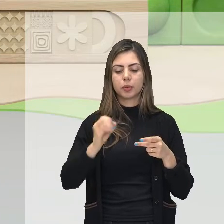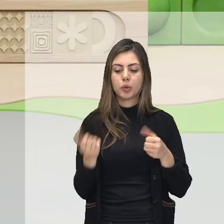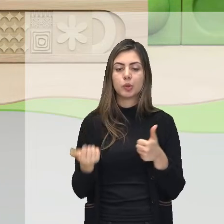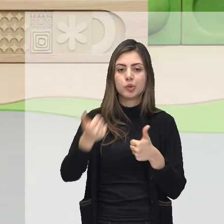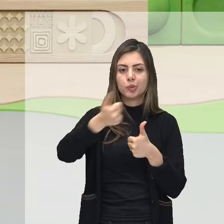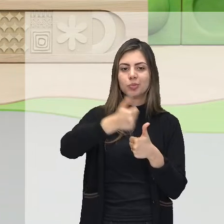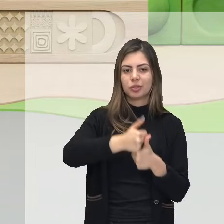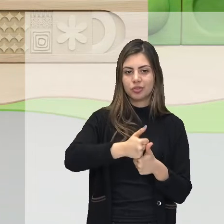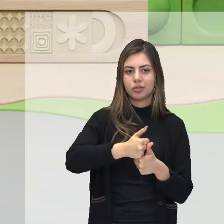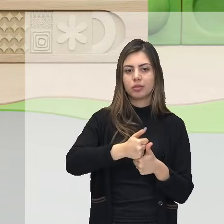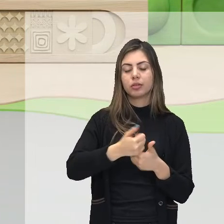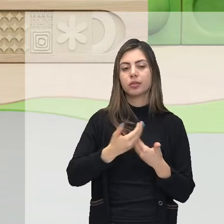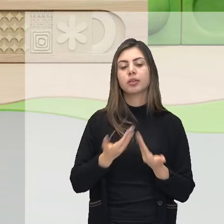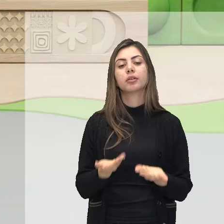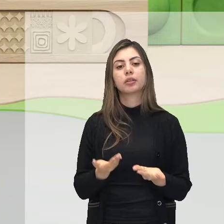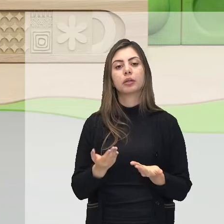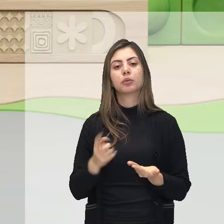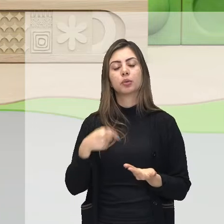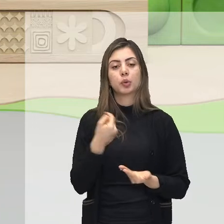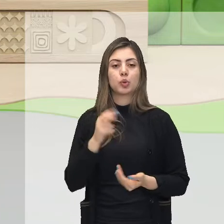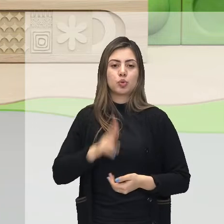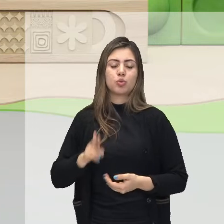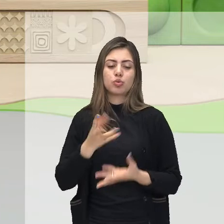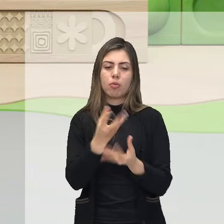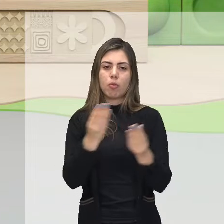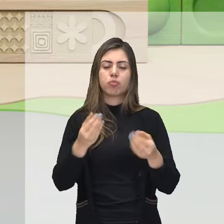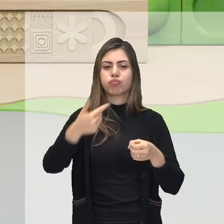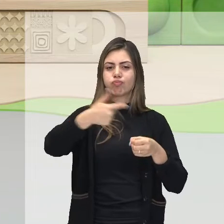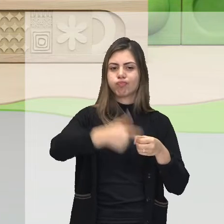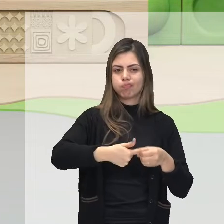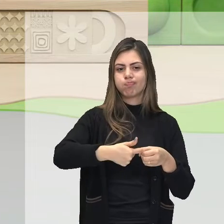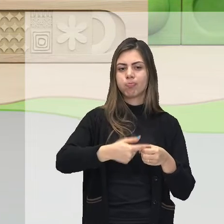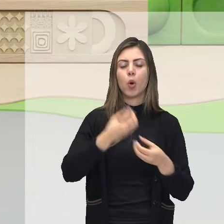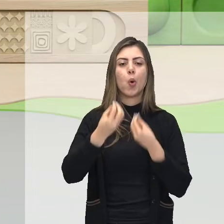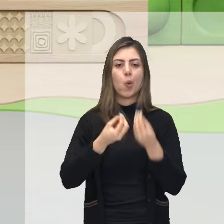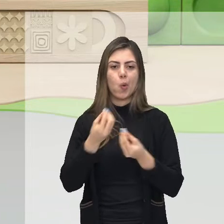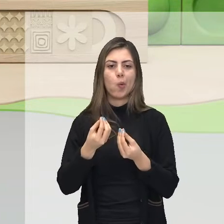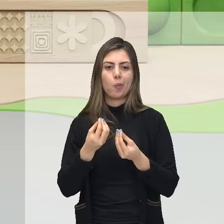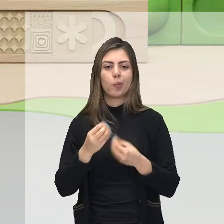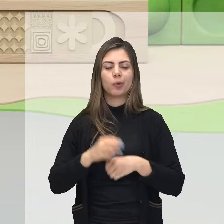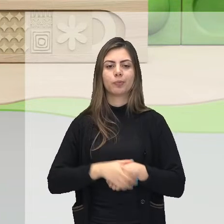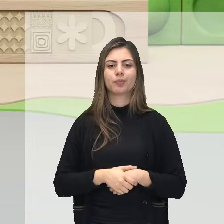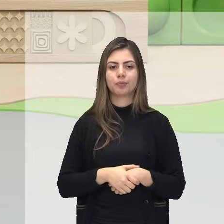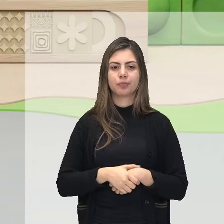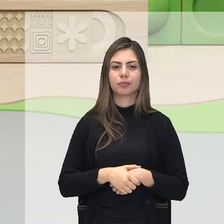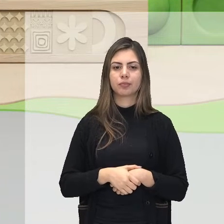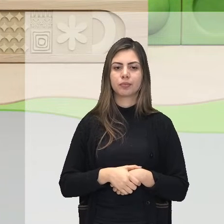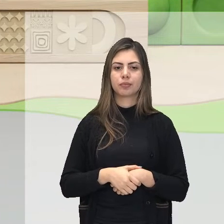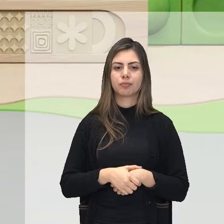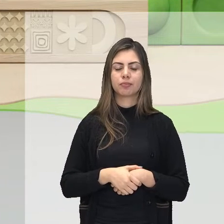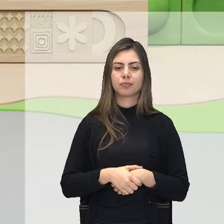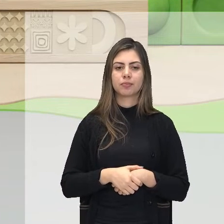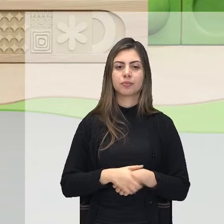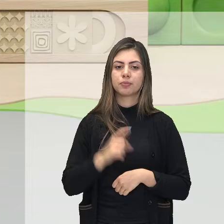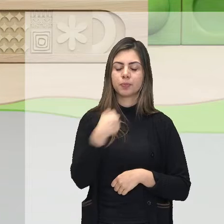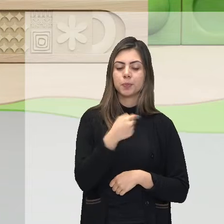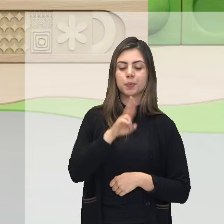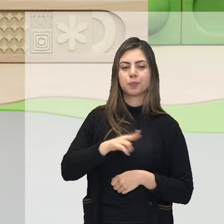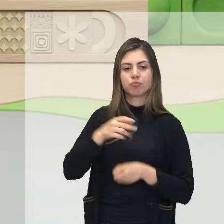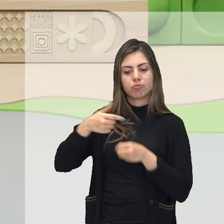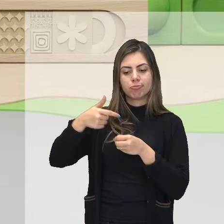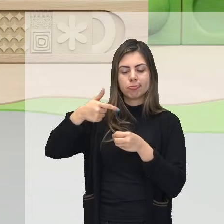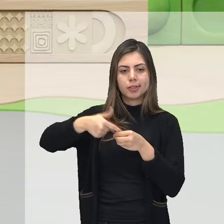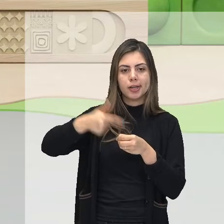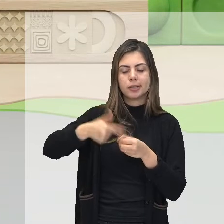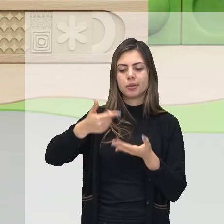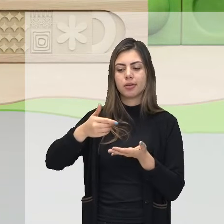quantidade. Utilizamos bastante o petróleo, partes do petróleo como a gasolina,